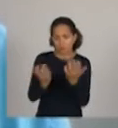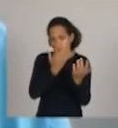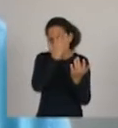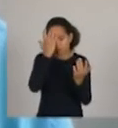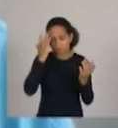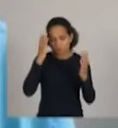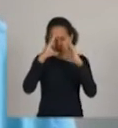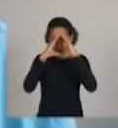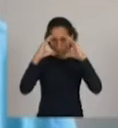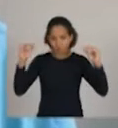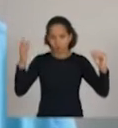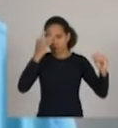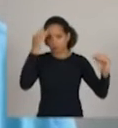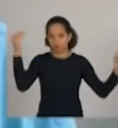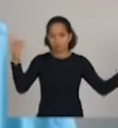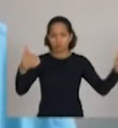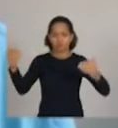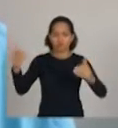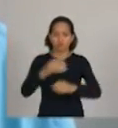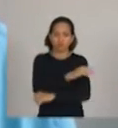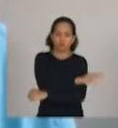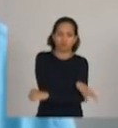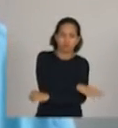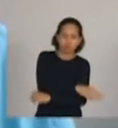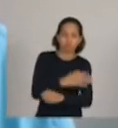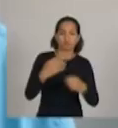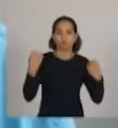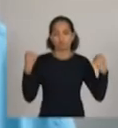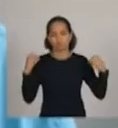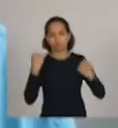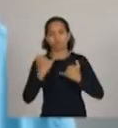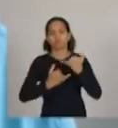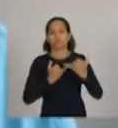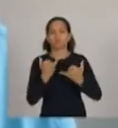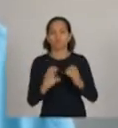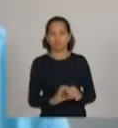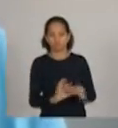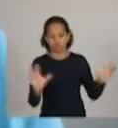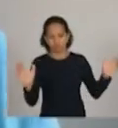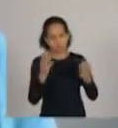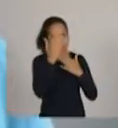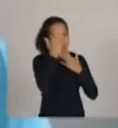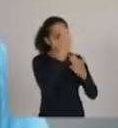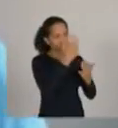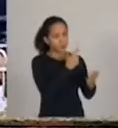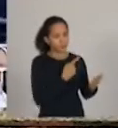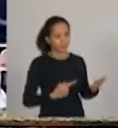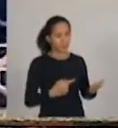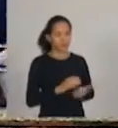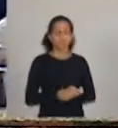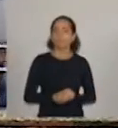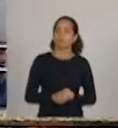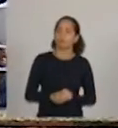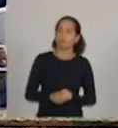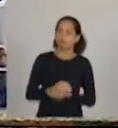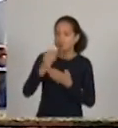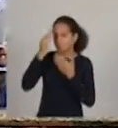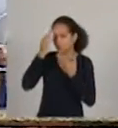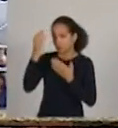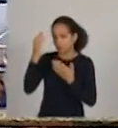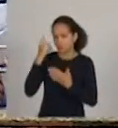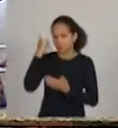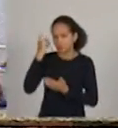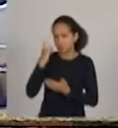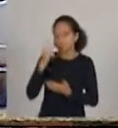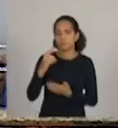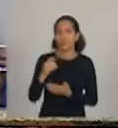tranquilidade a todos os moradores e a todas as pessoas que frequentarão aquela área. Muito obrigado, senhor presidente. Obrigado, deputado Emílio Mameri. Passamos então à